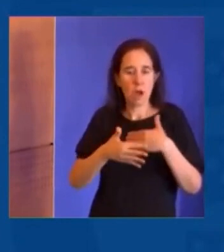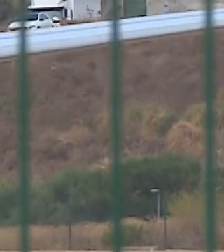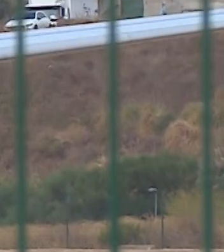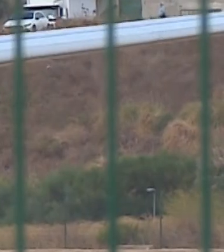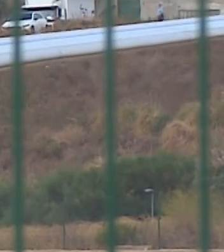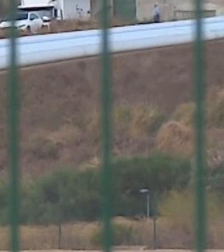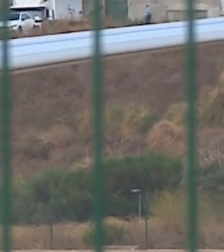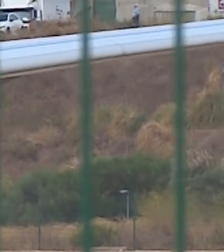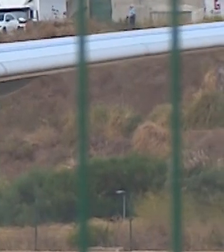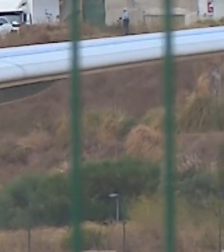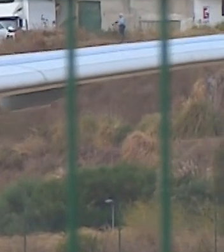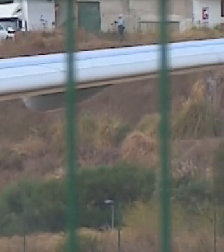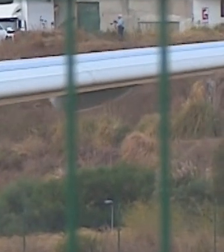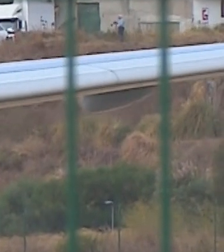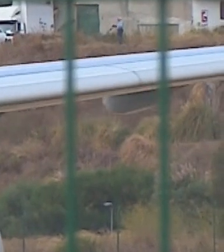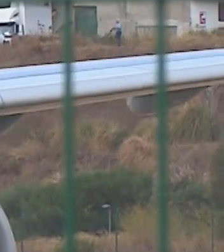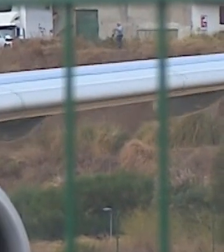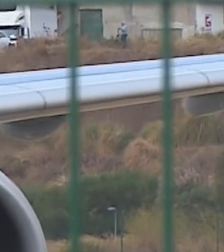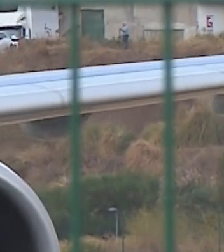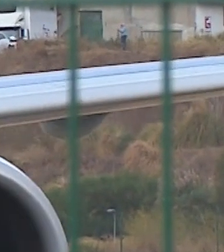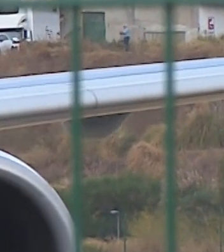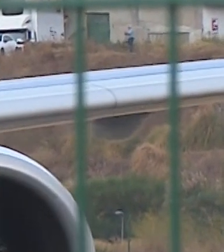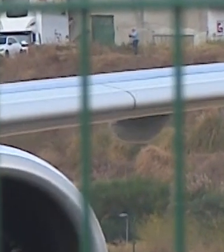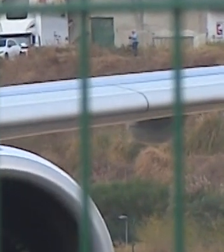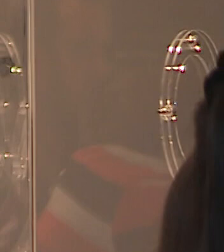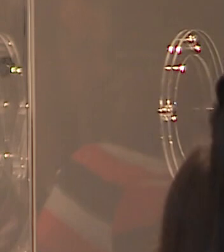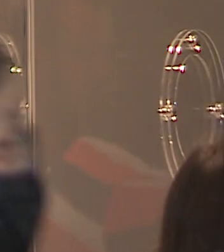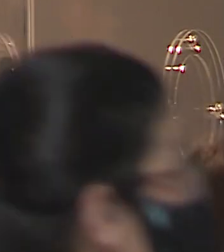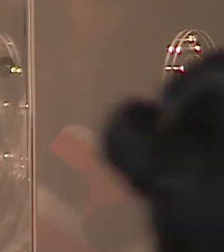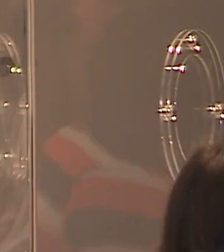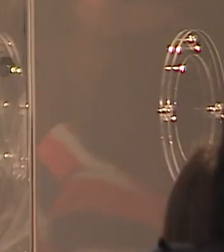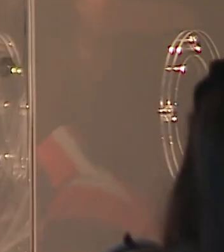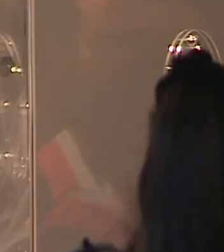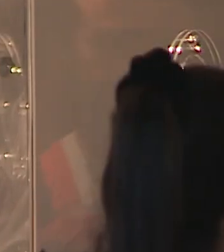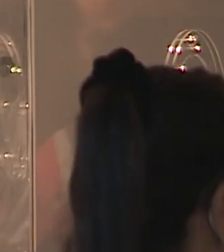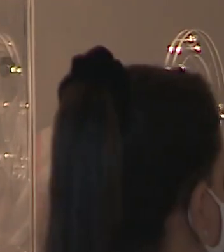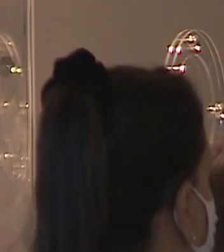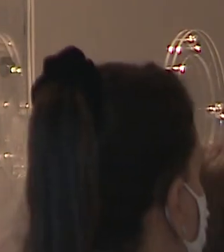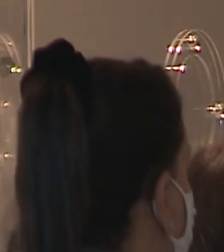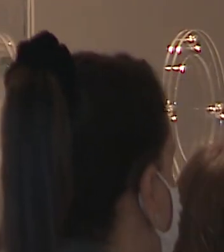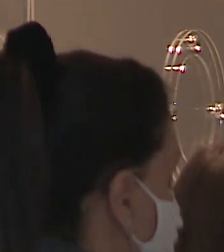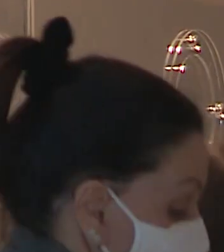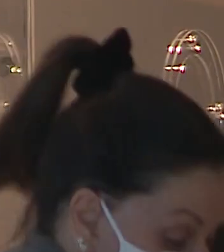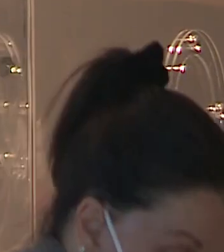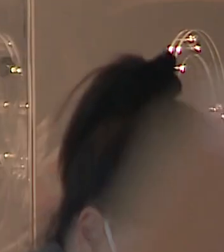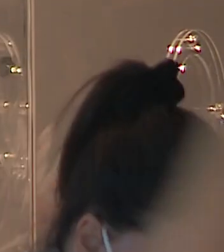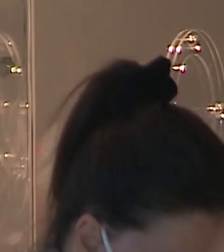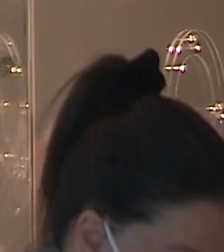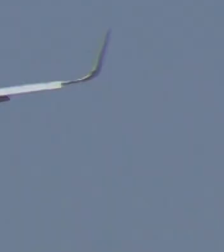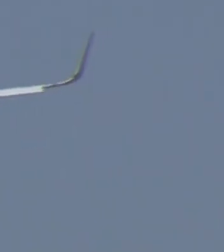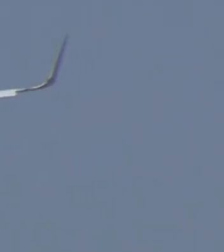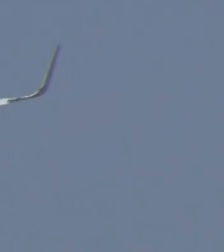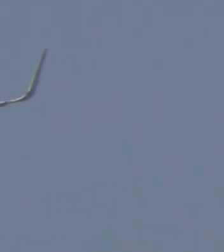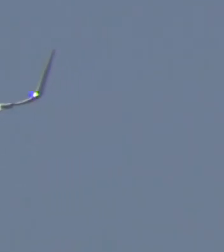alguns meses. João Galamba garantiu que já há interessados na transportadora e deixou de lado a hipótese de todas as polémicas à volta da